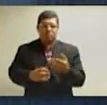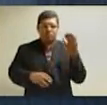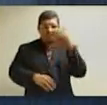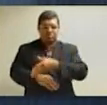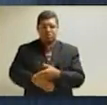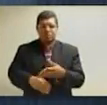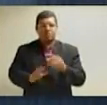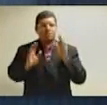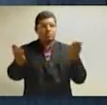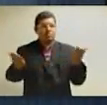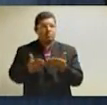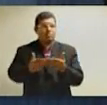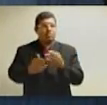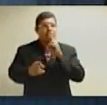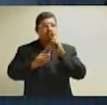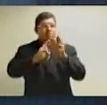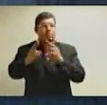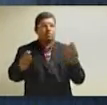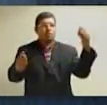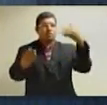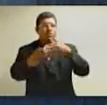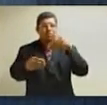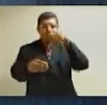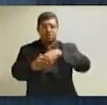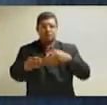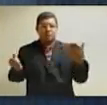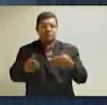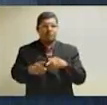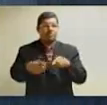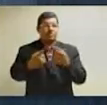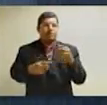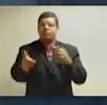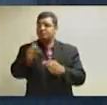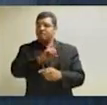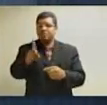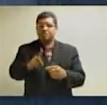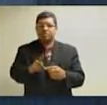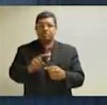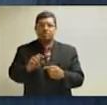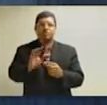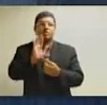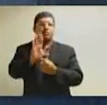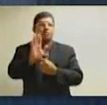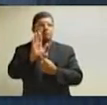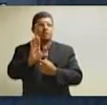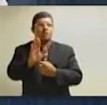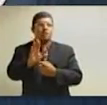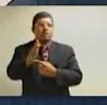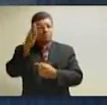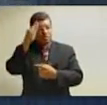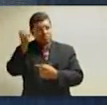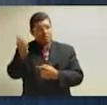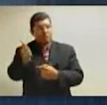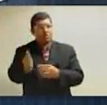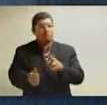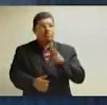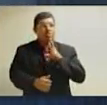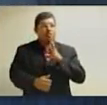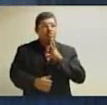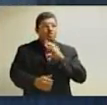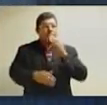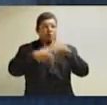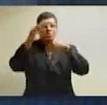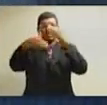emendas sejam aprovadas no resultado final dessa votação. Mas não sendo, saberemos reconhecer